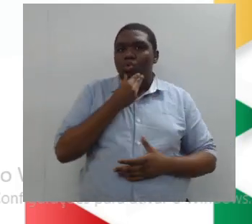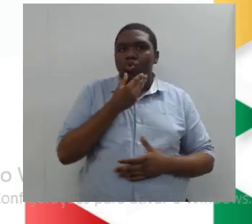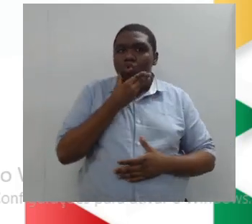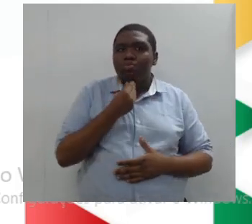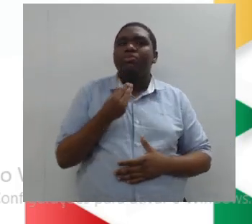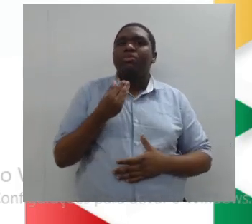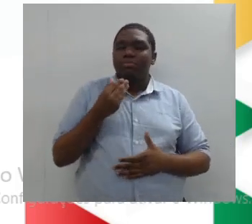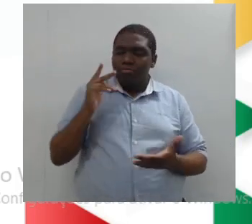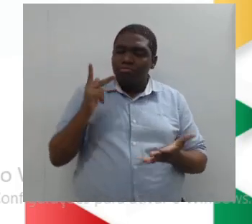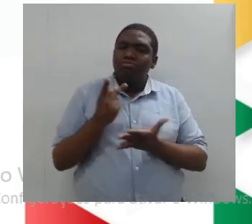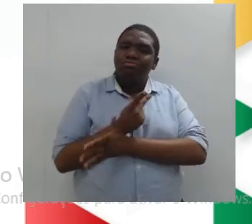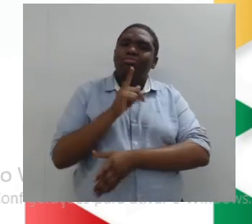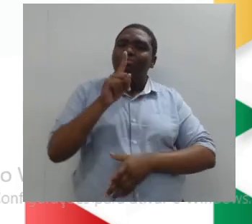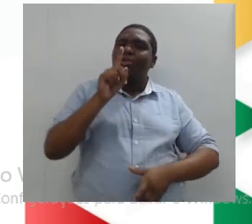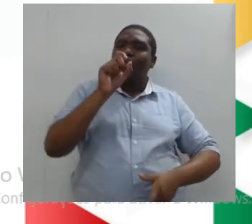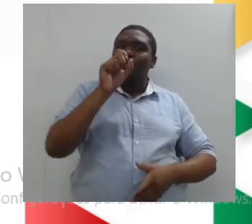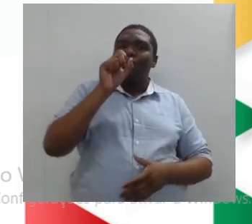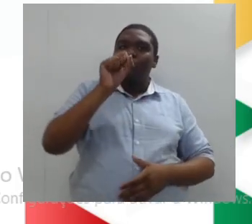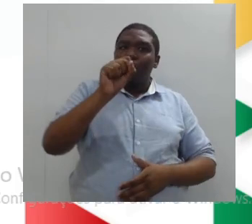em